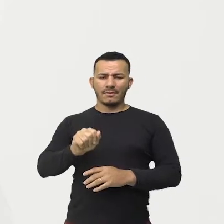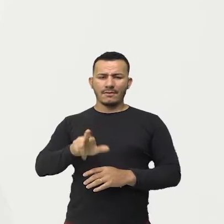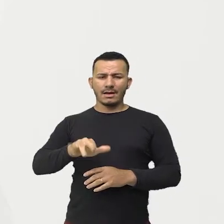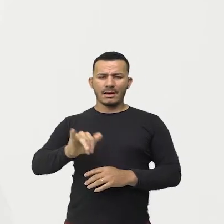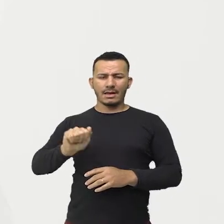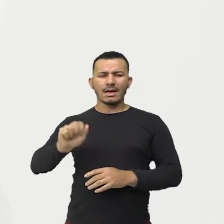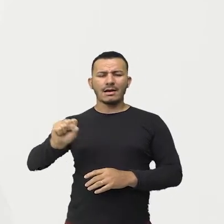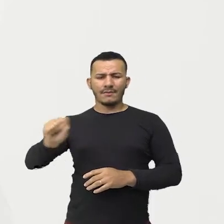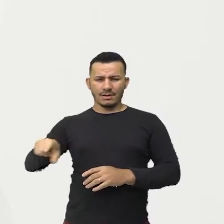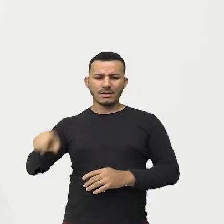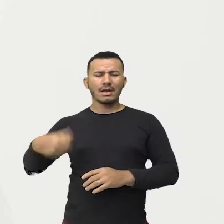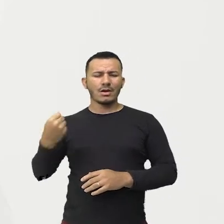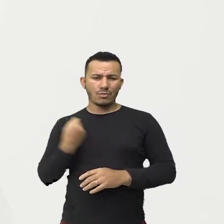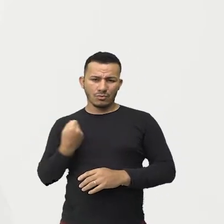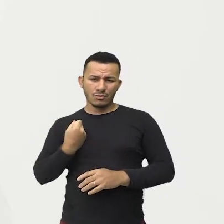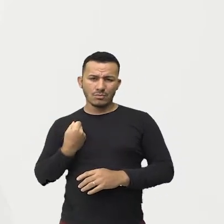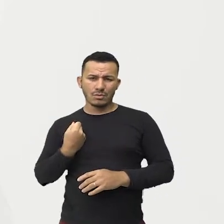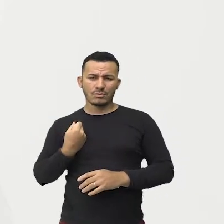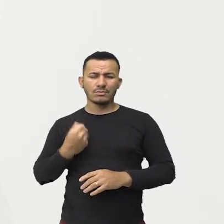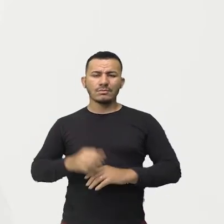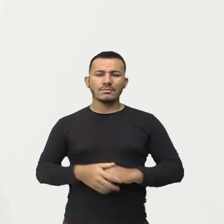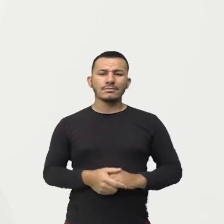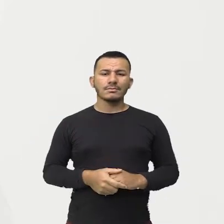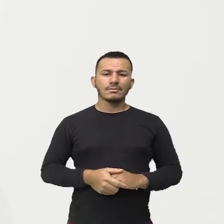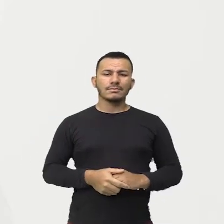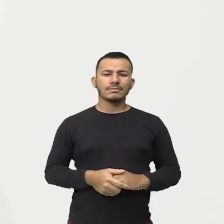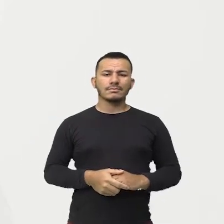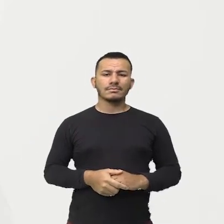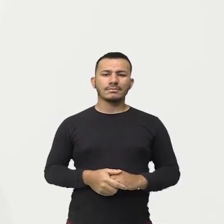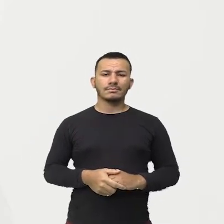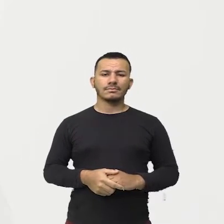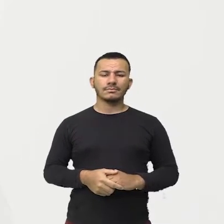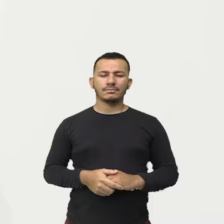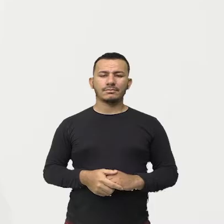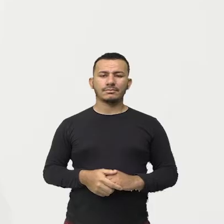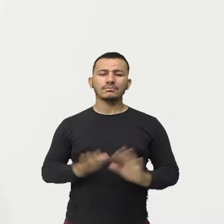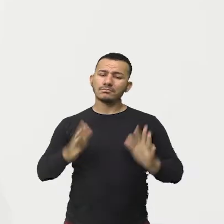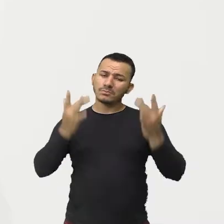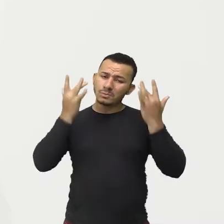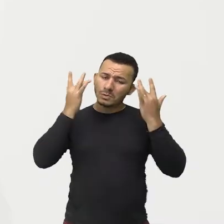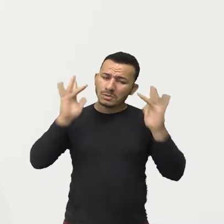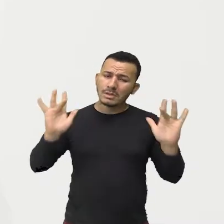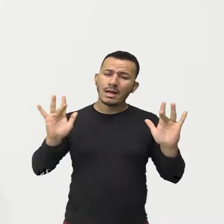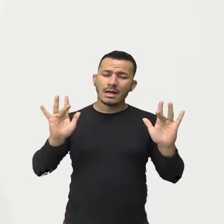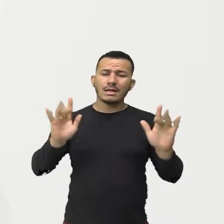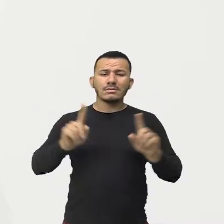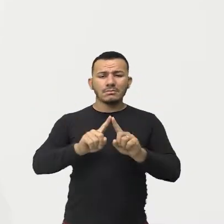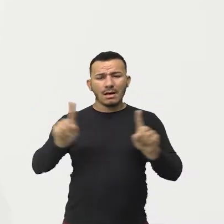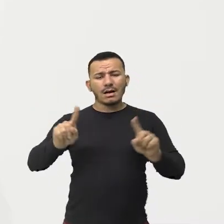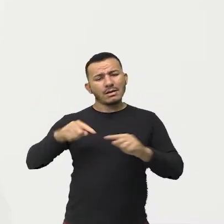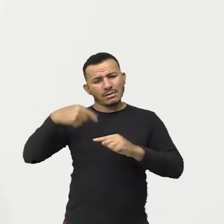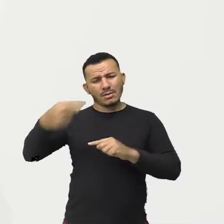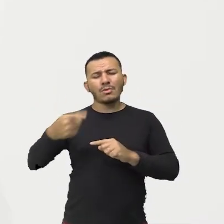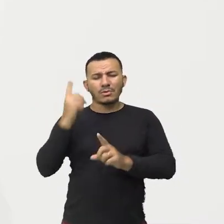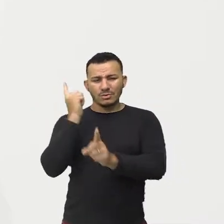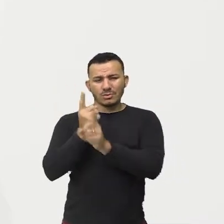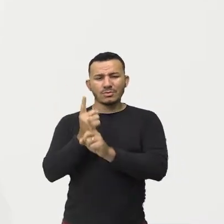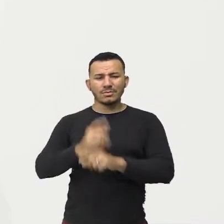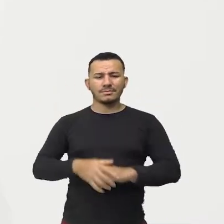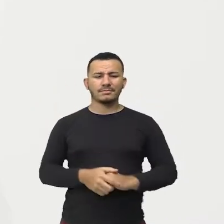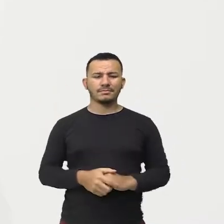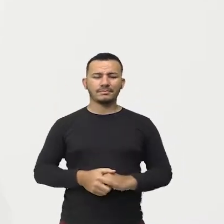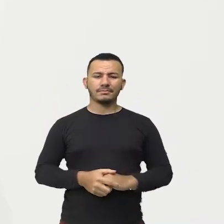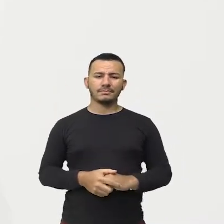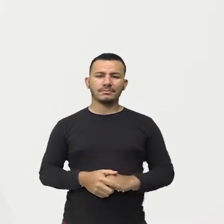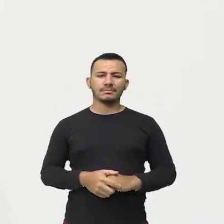Tá? Serão as variáveis aí na nossa equação. Certo? Nós não sabemos quais são, mas a gente vai já descobrir aqui como fica